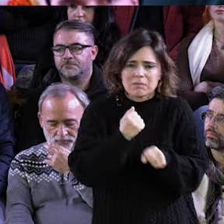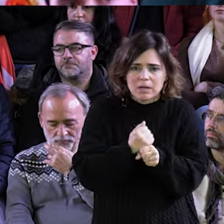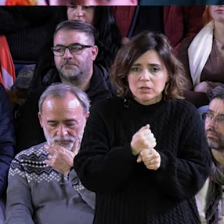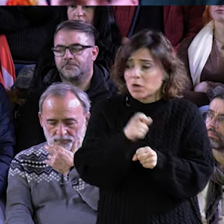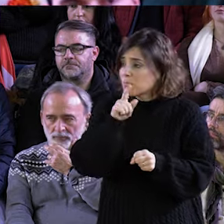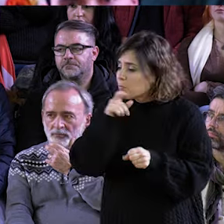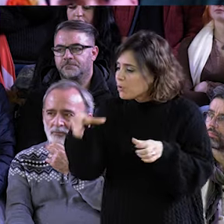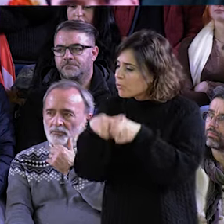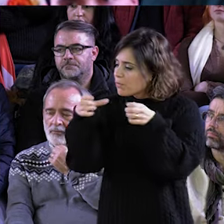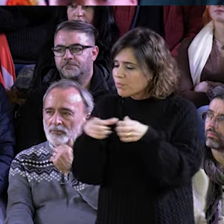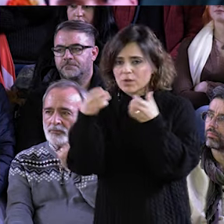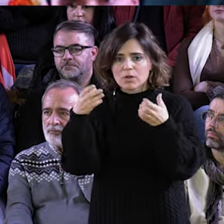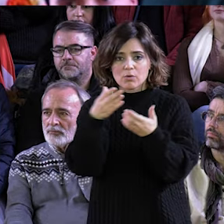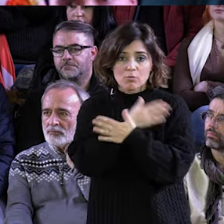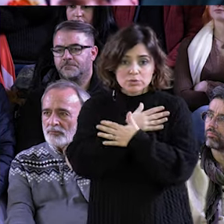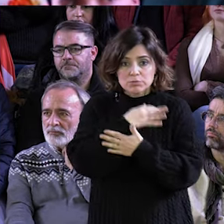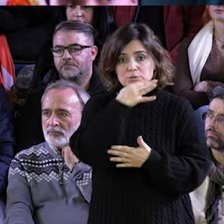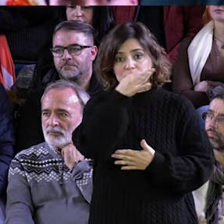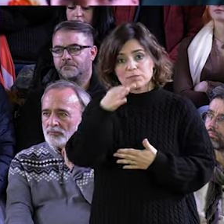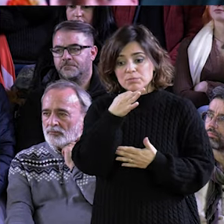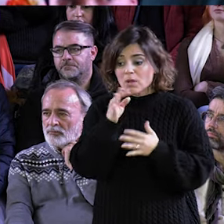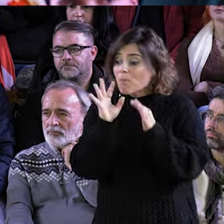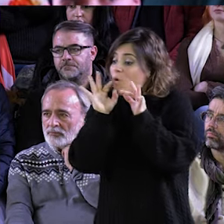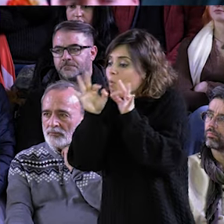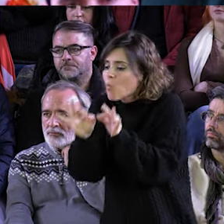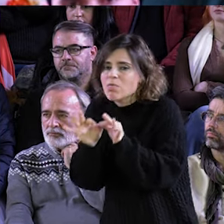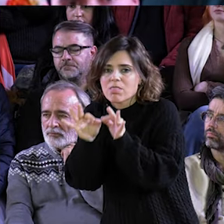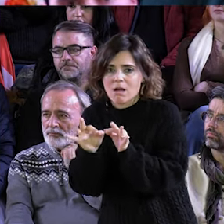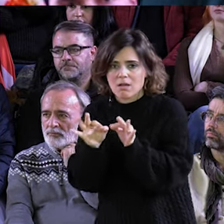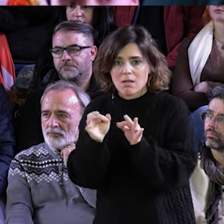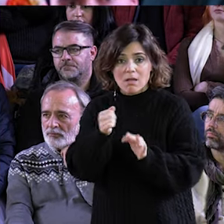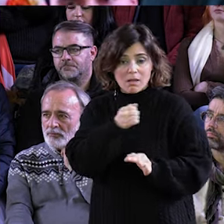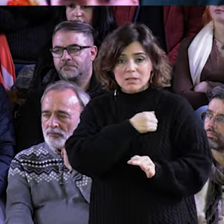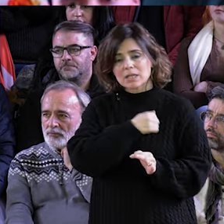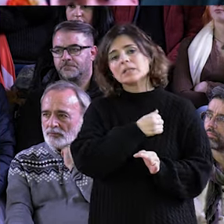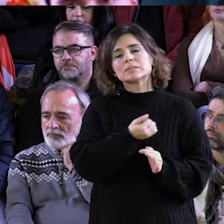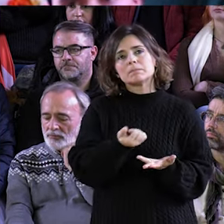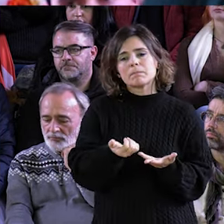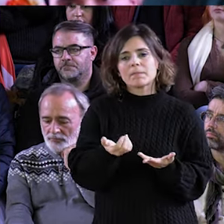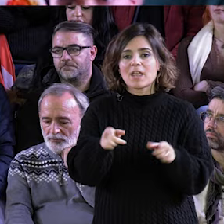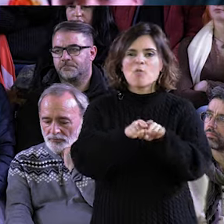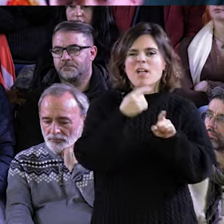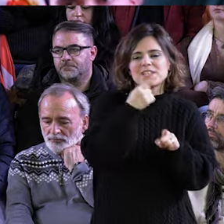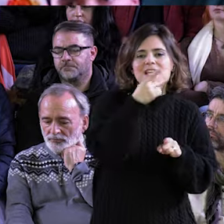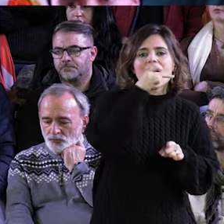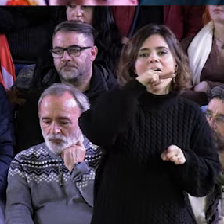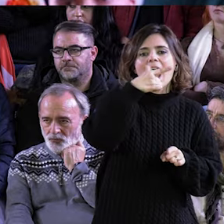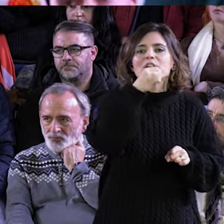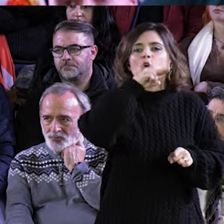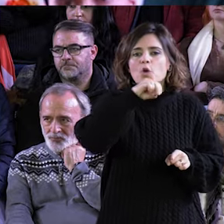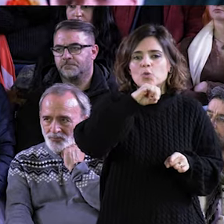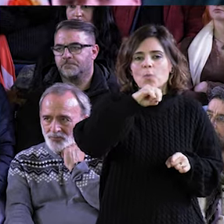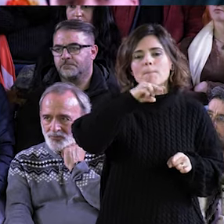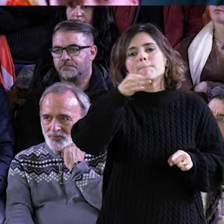amigos e família, para cuidar. A casa permite-nos ter, como dizia o nosso querido Manuel António Pina, um sítio